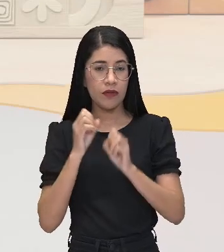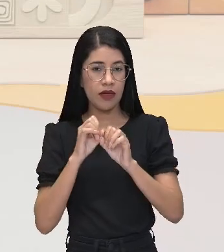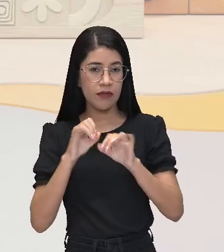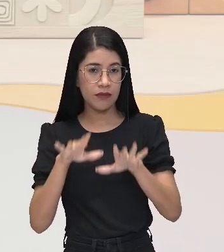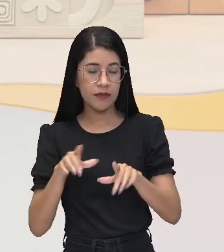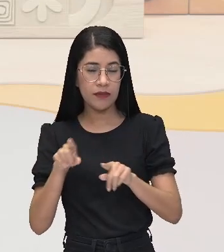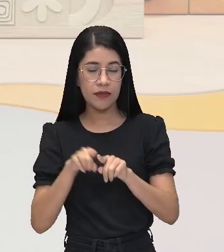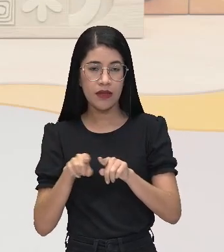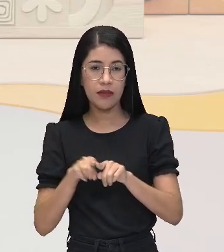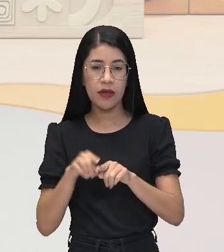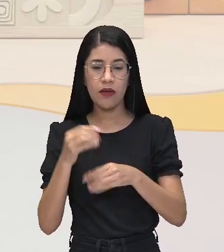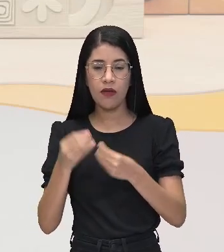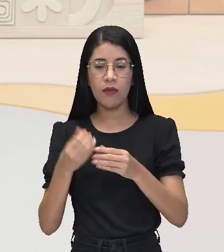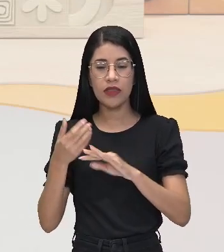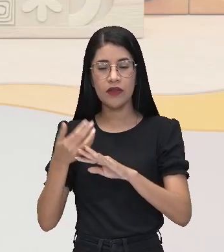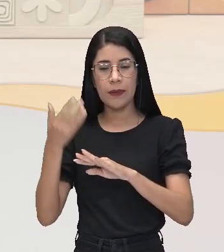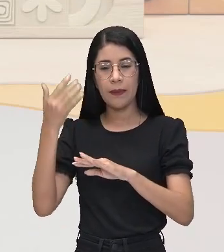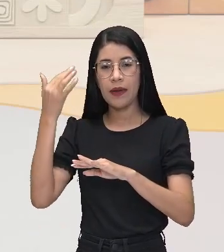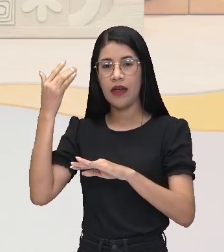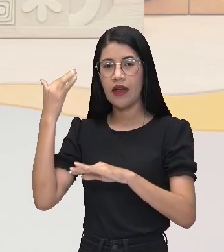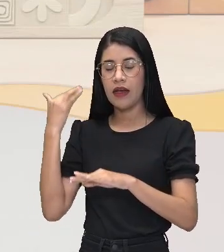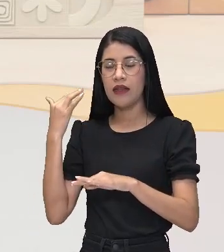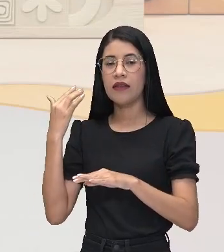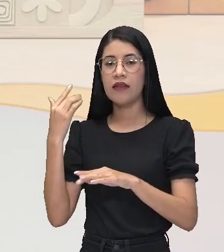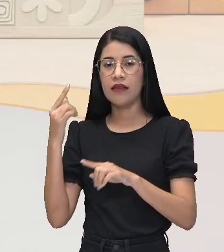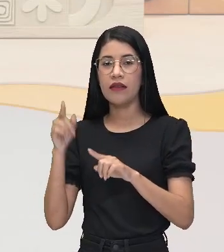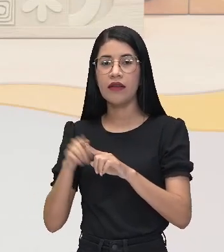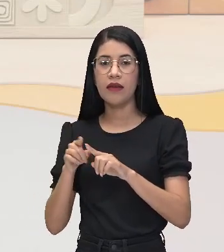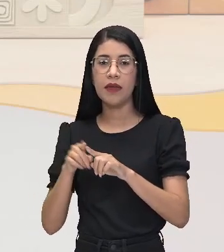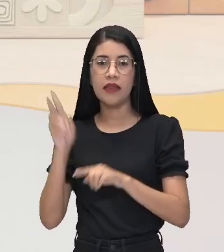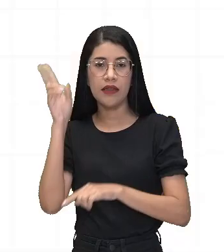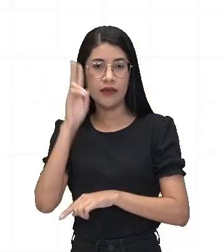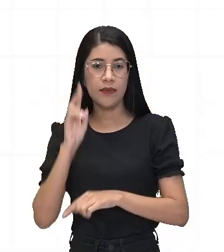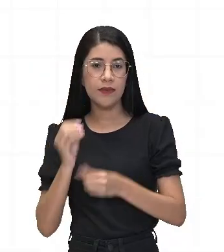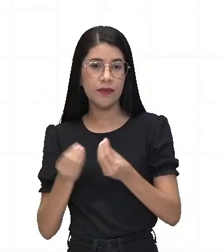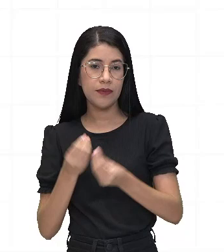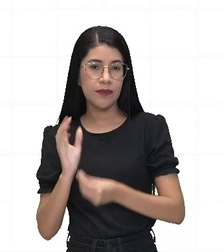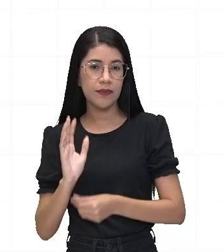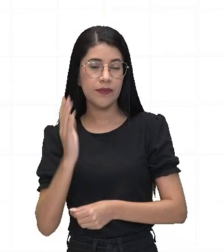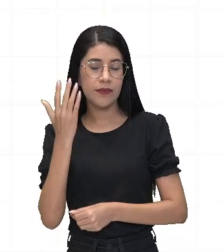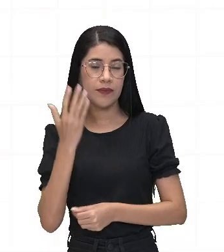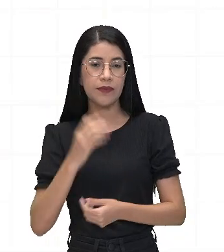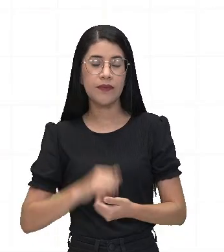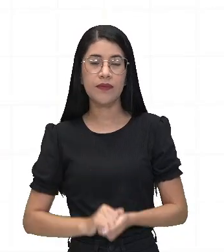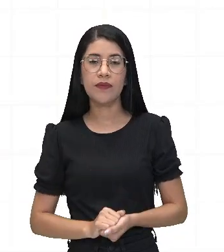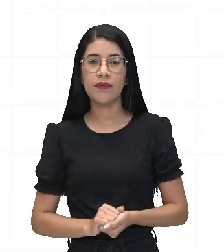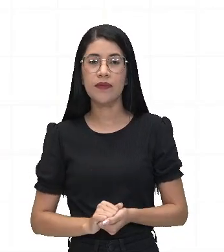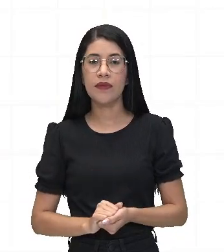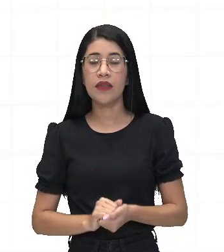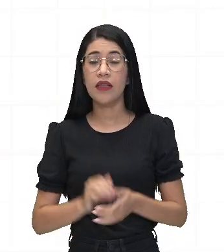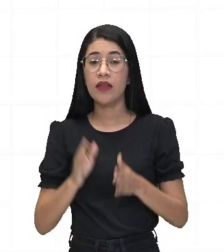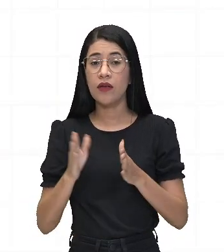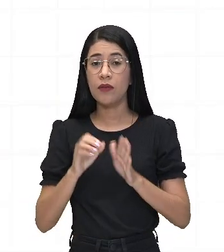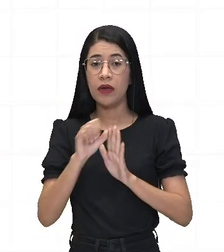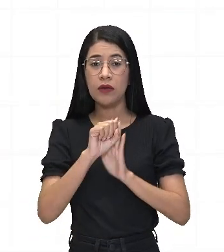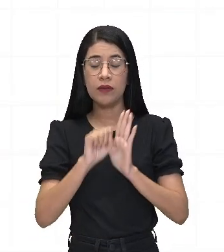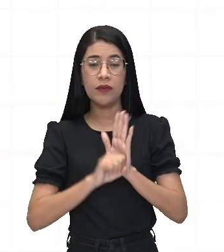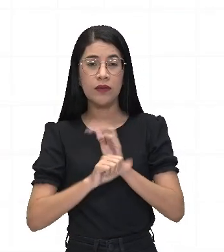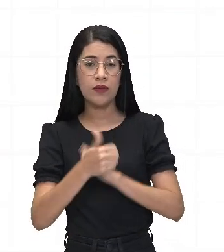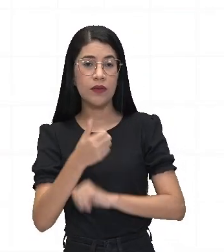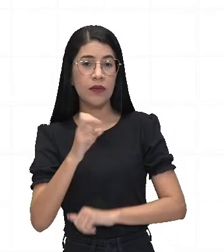nesse processo, volta para esse processo histórico. Então vamos verificar que durante o século XV,